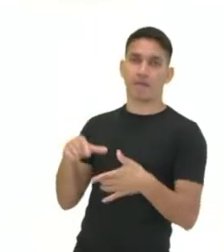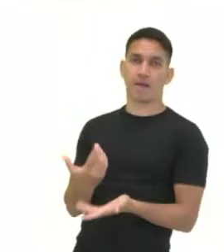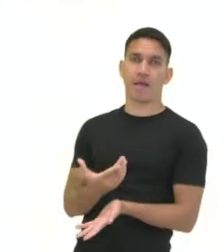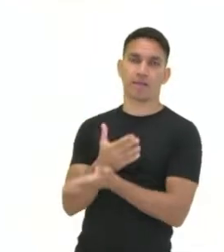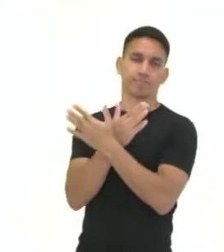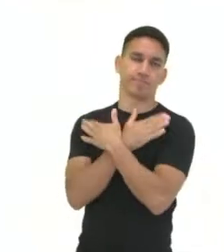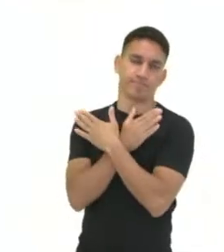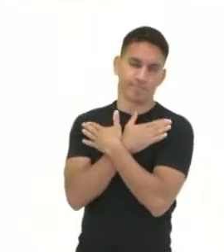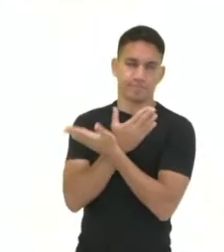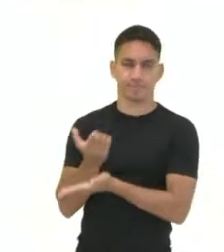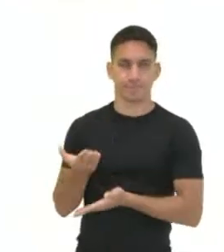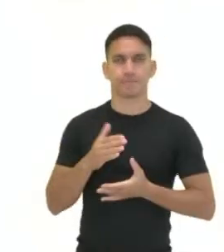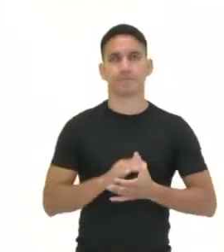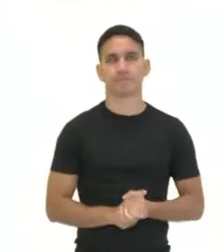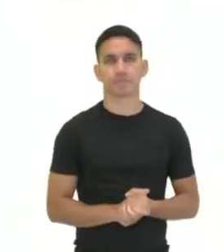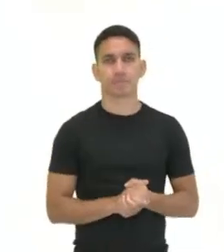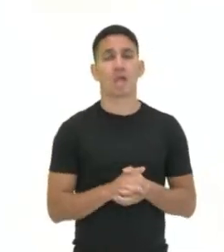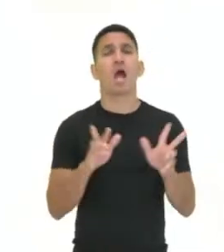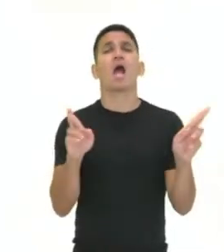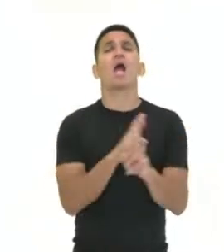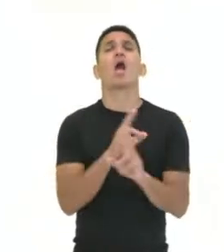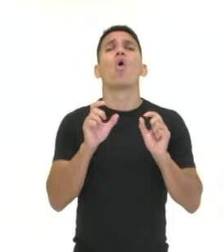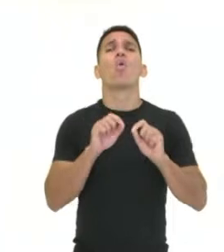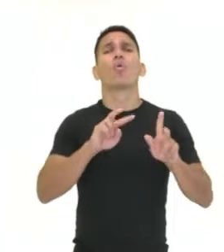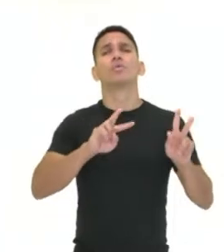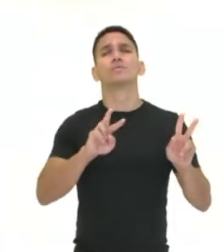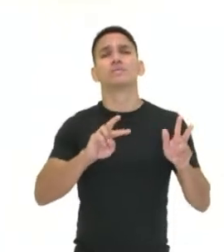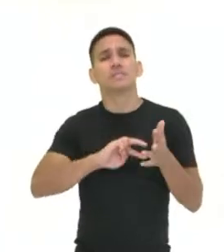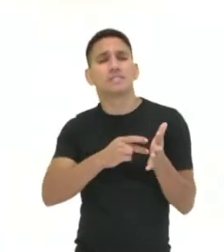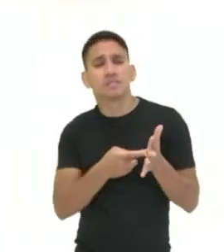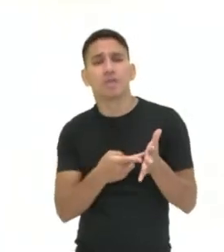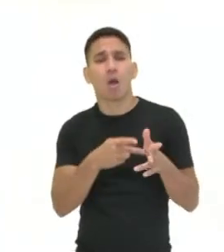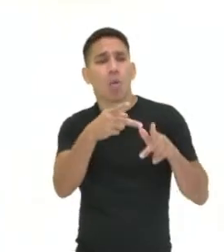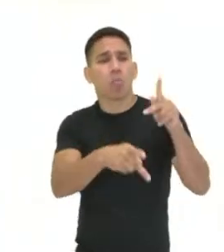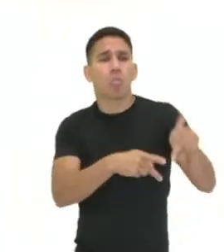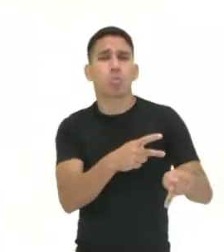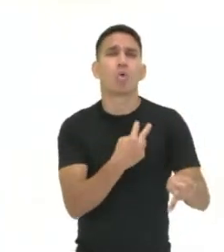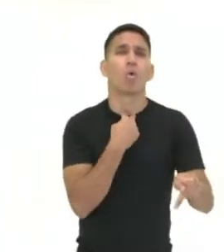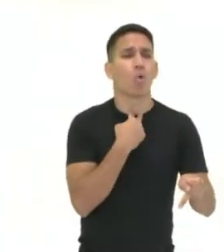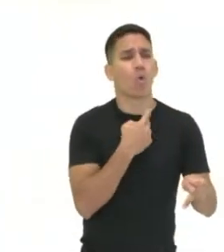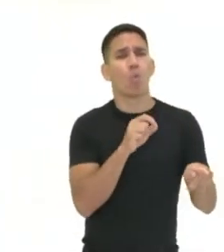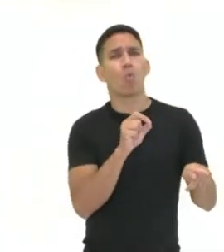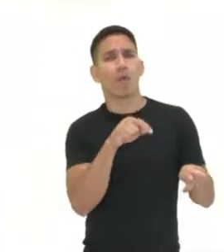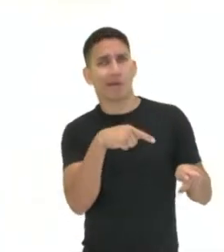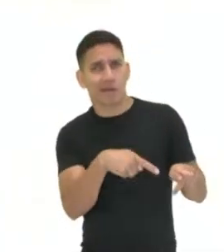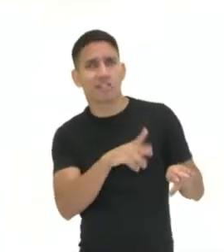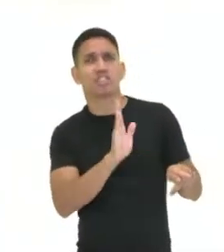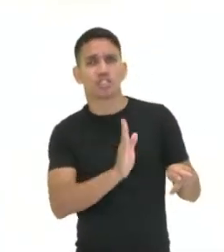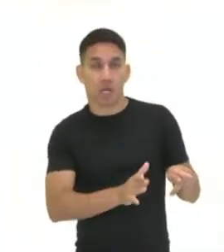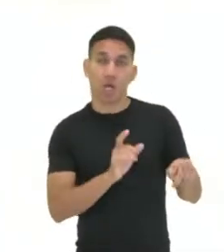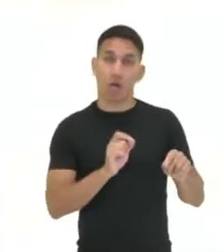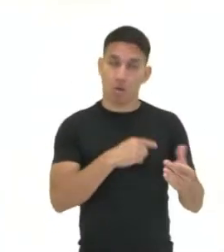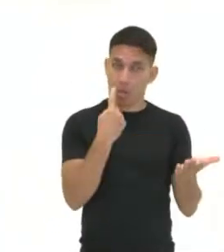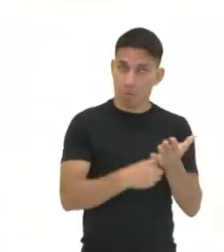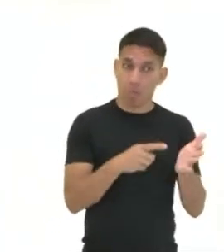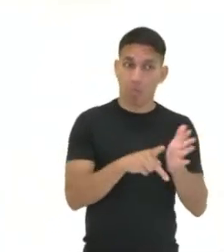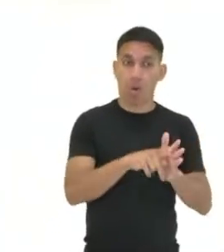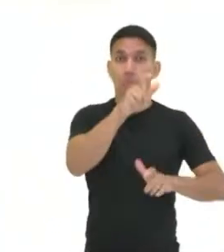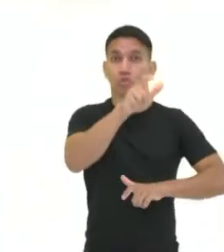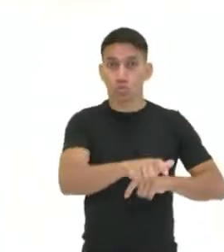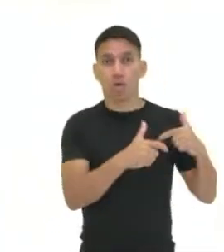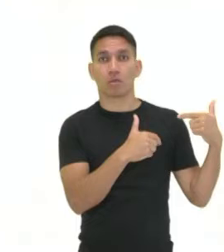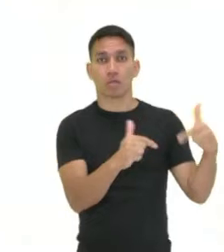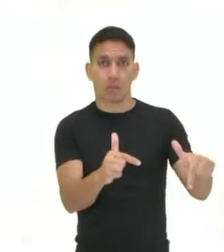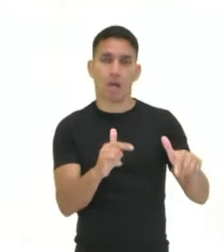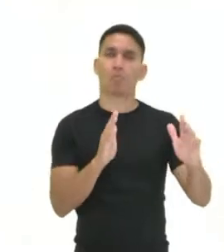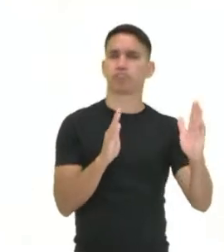Então vamos ver aqui, ó, o que é população ocupada? Ela é definida por aqueles que possuem algum ofício em um período